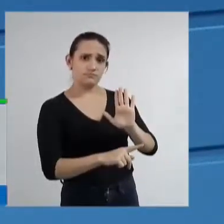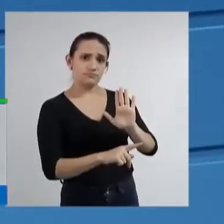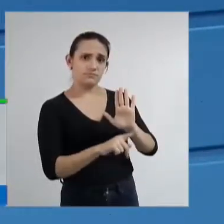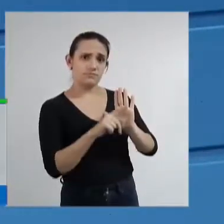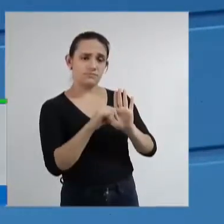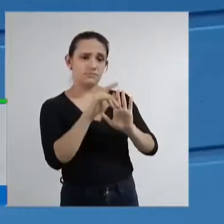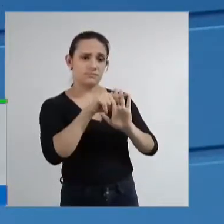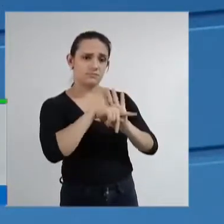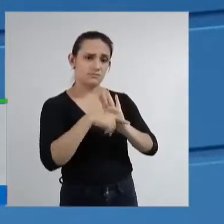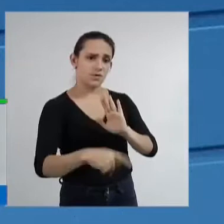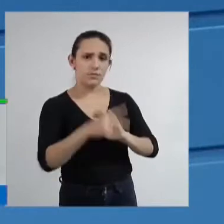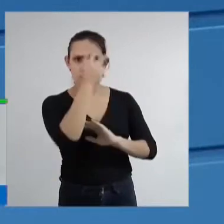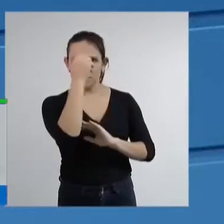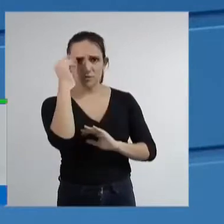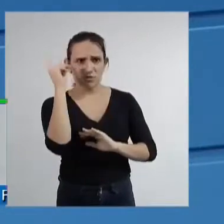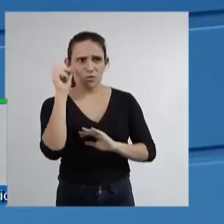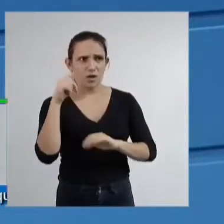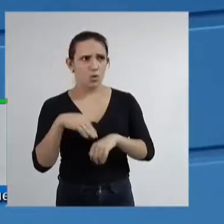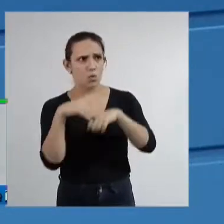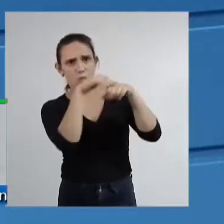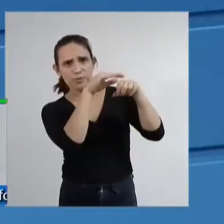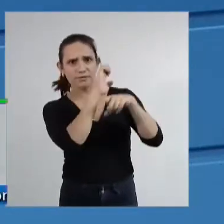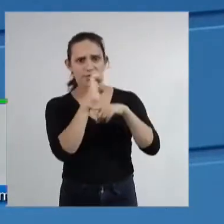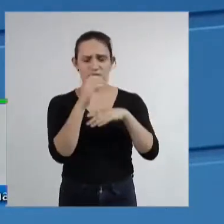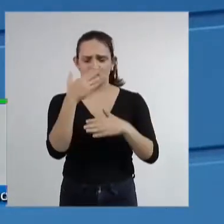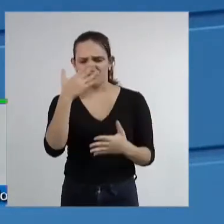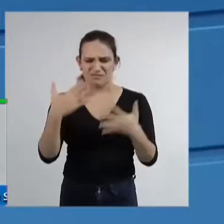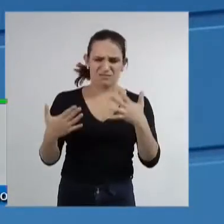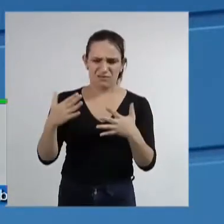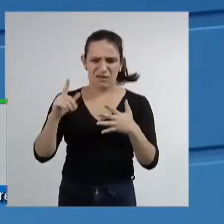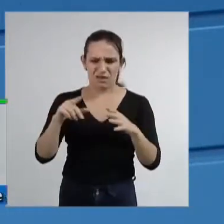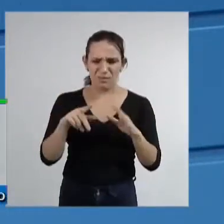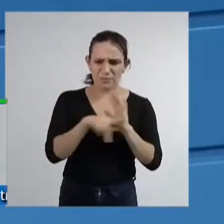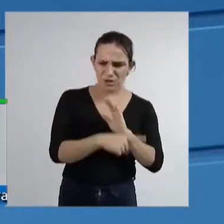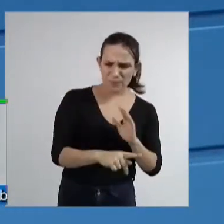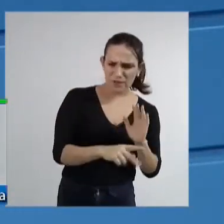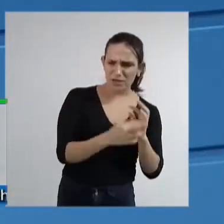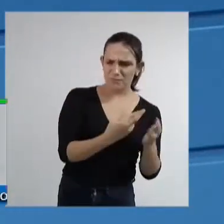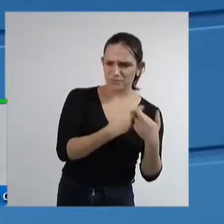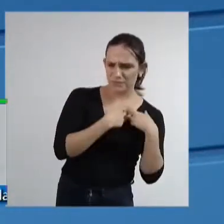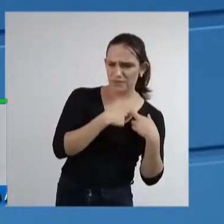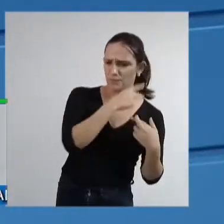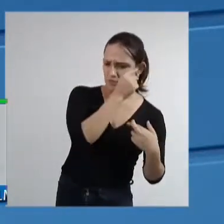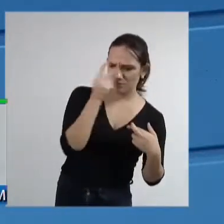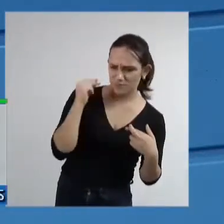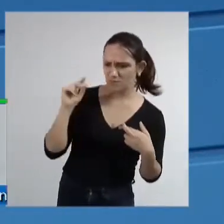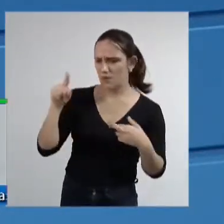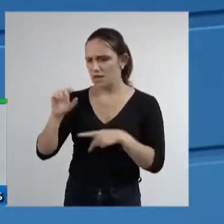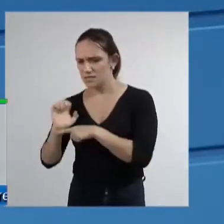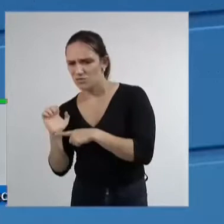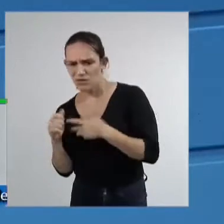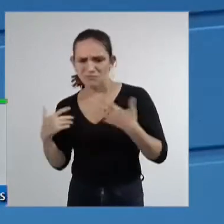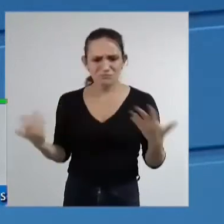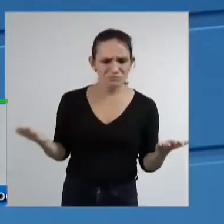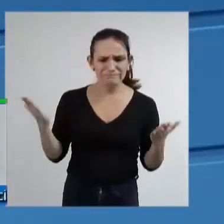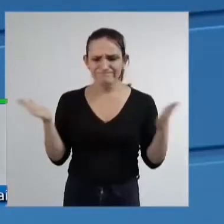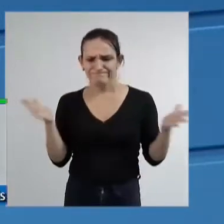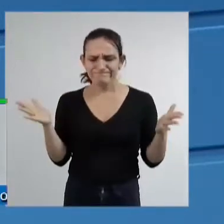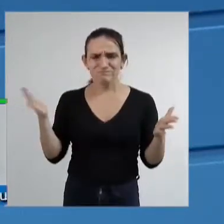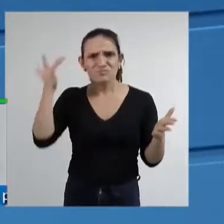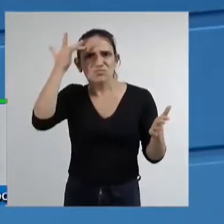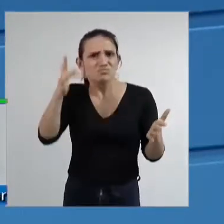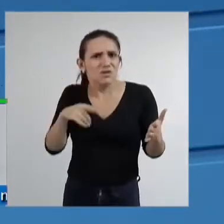do municipal, é do estadual, e a gente fica nesse meio termo. Já houve uma discussão para que nós, com